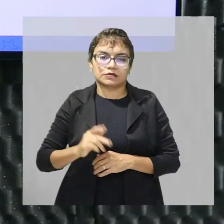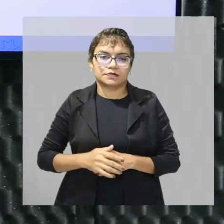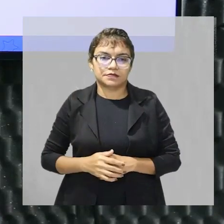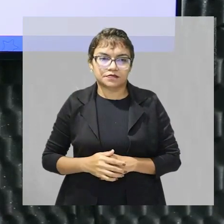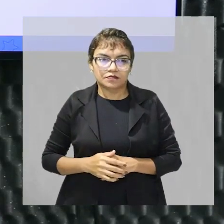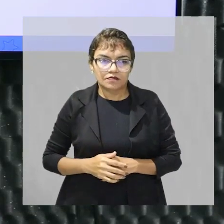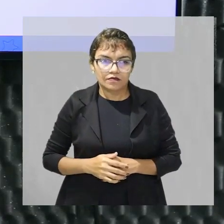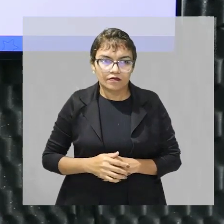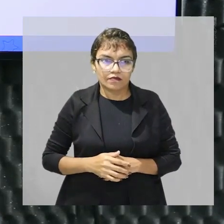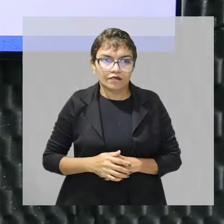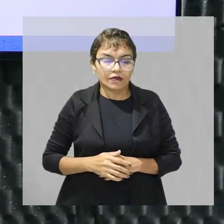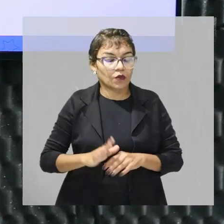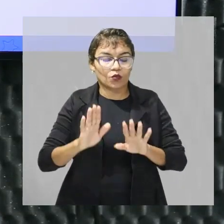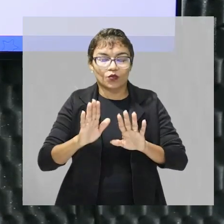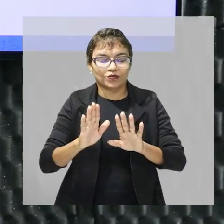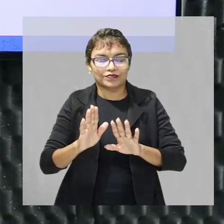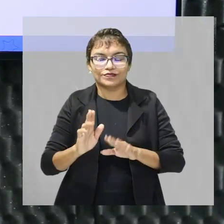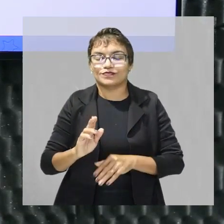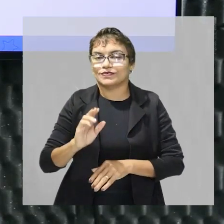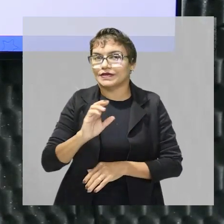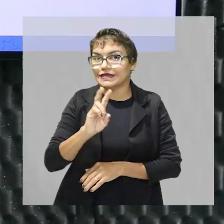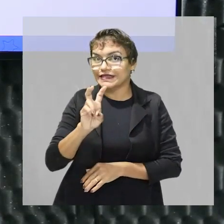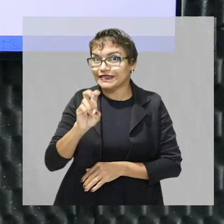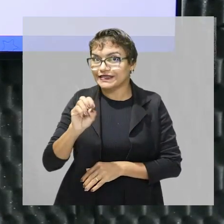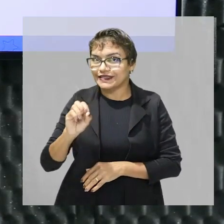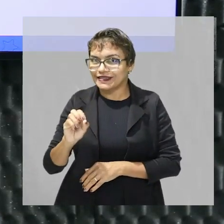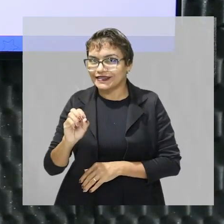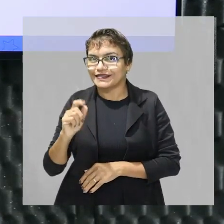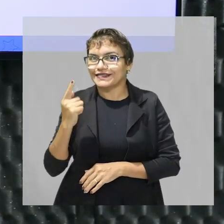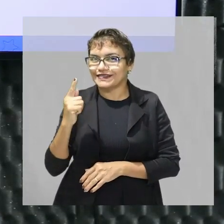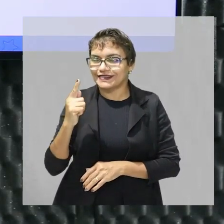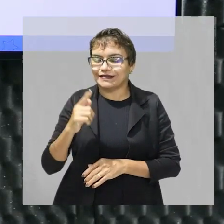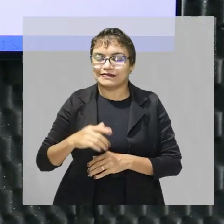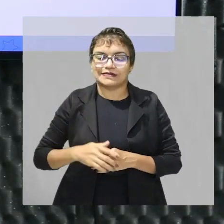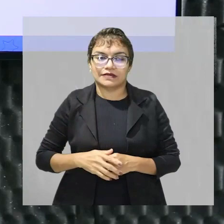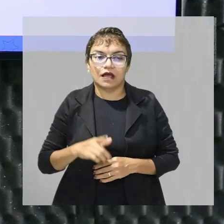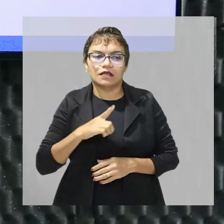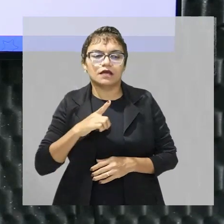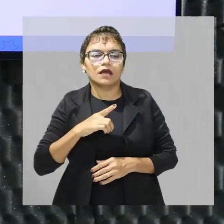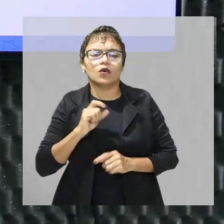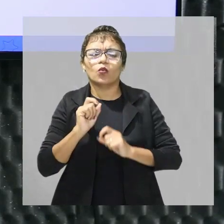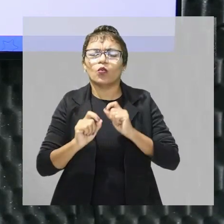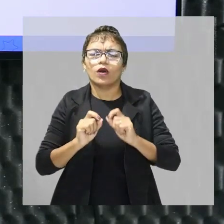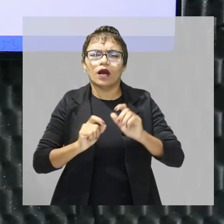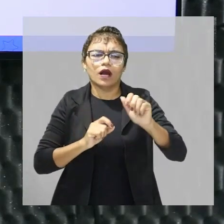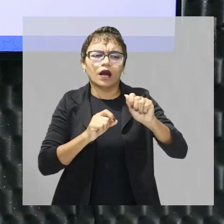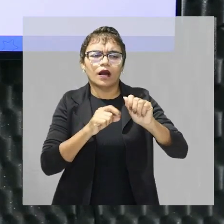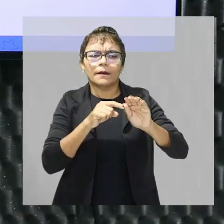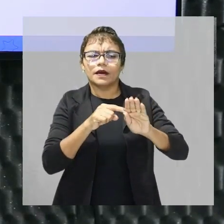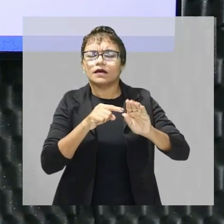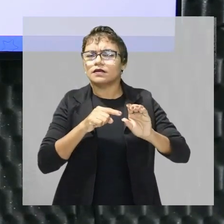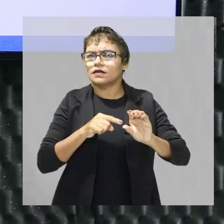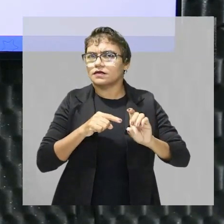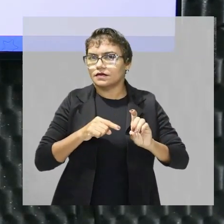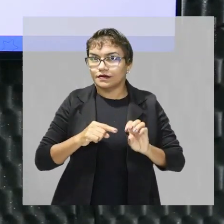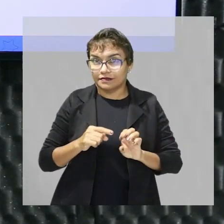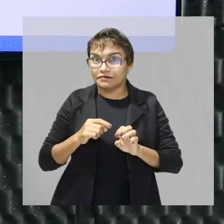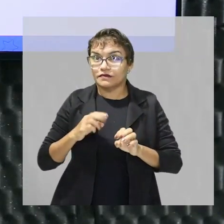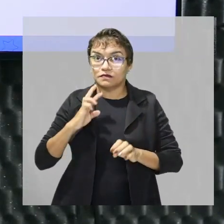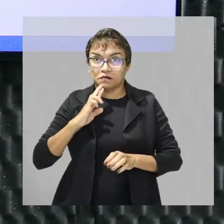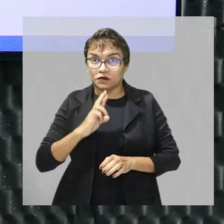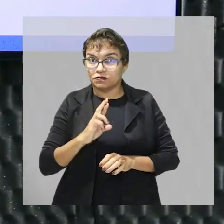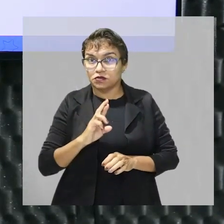do oxigênio, do carbono e as alternativas correspondentes, ok? Bom, vamos